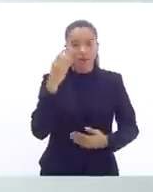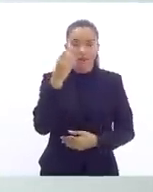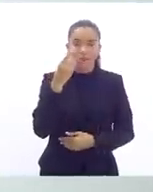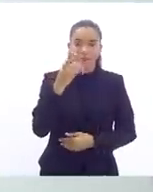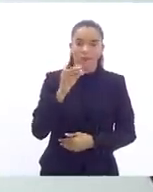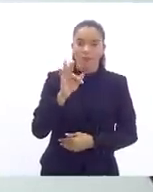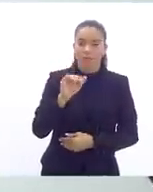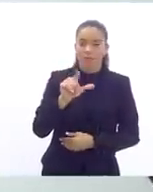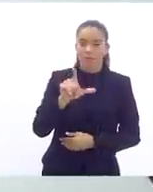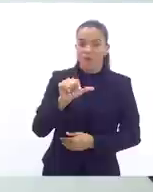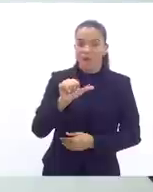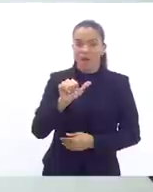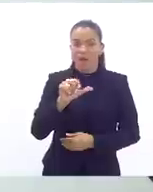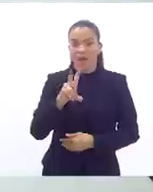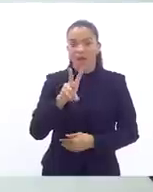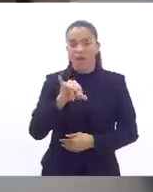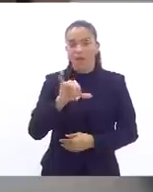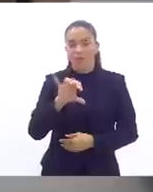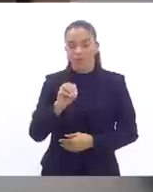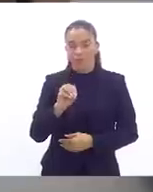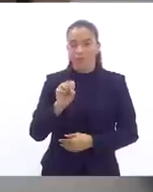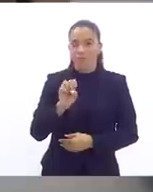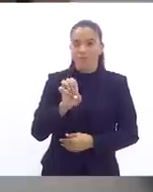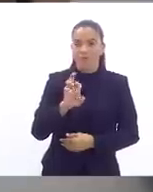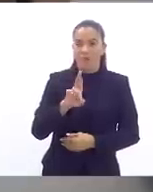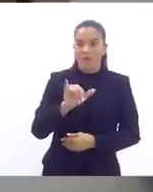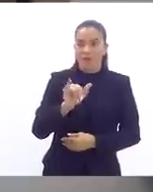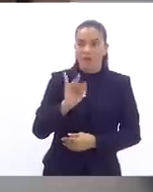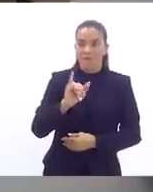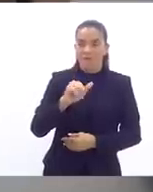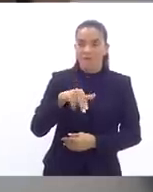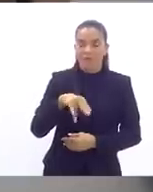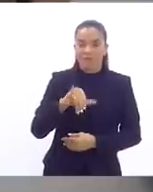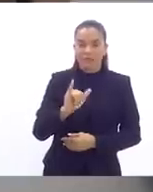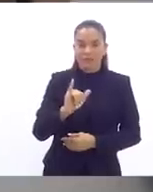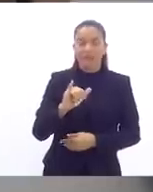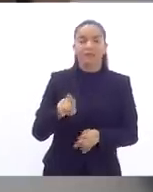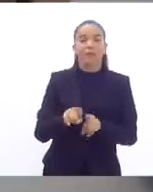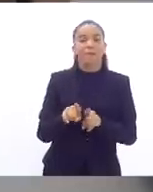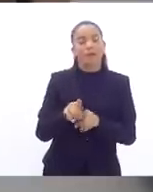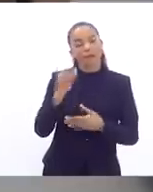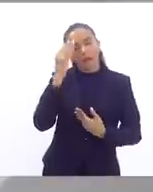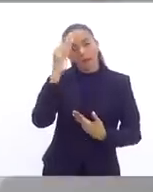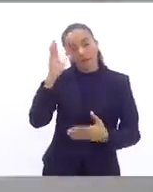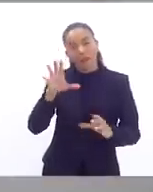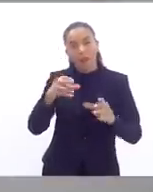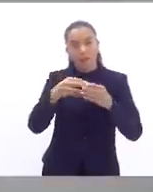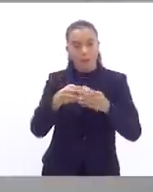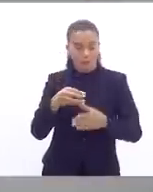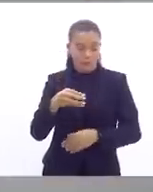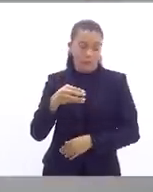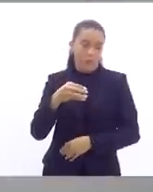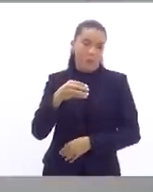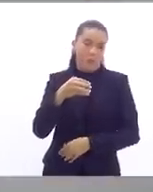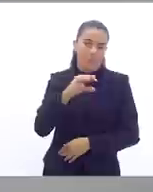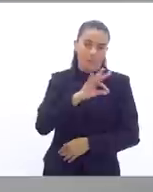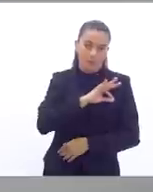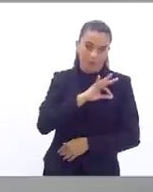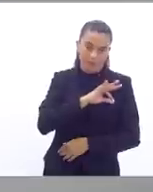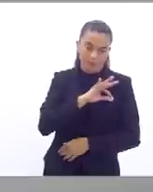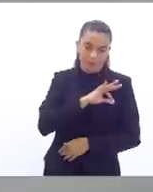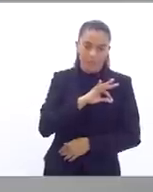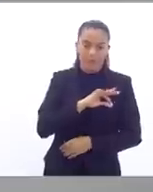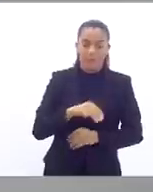Flávio Serafim eu quero agradecer a Coligação dos policiais civis que não está presente mas nos assiste pela TV Alerta